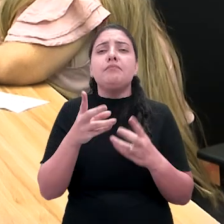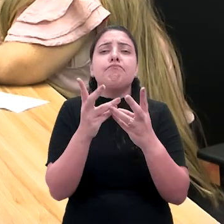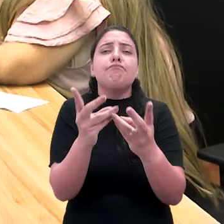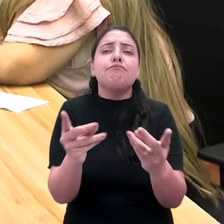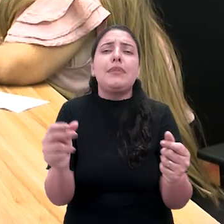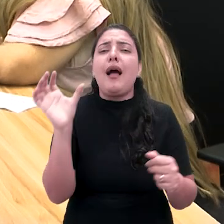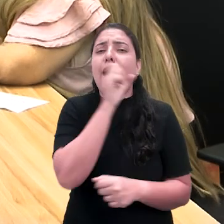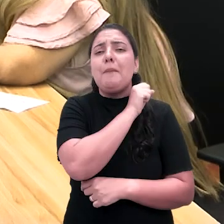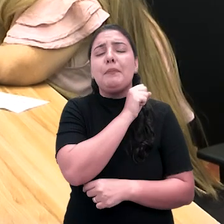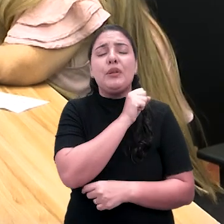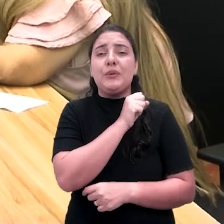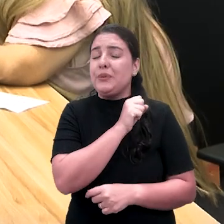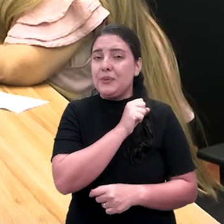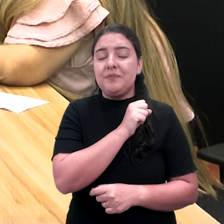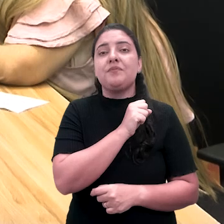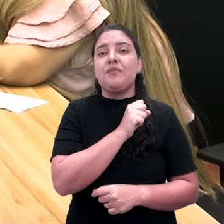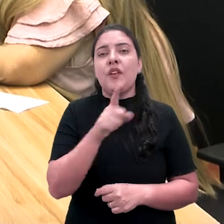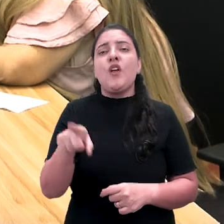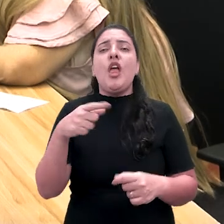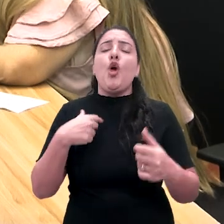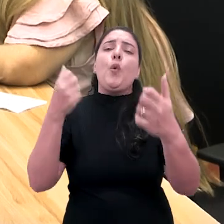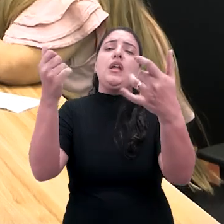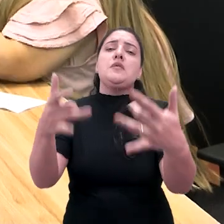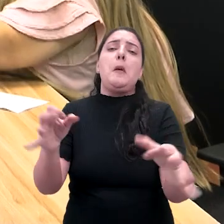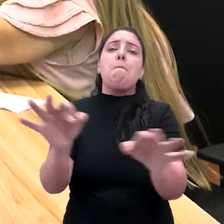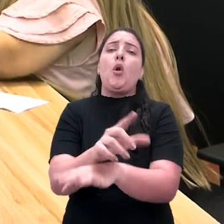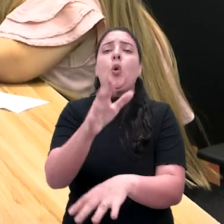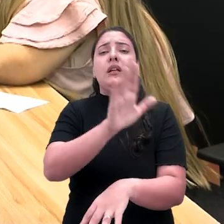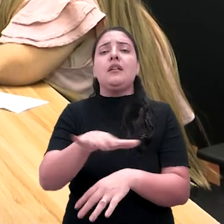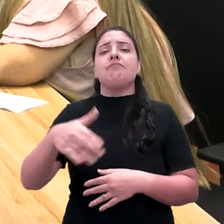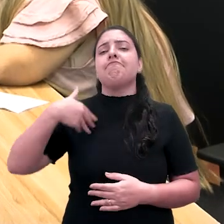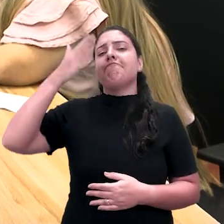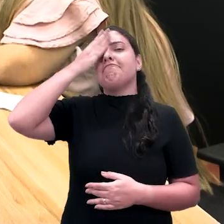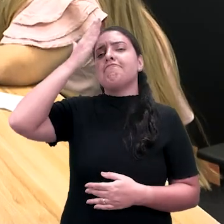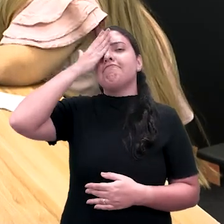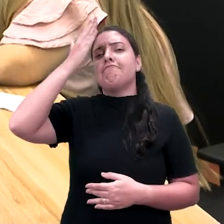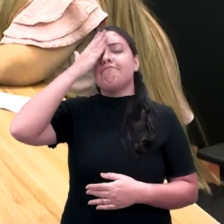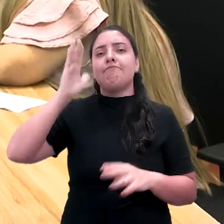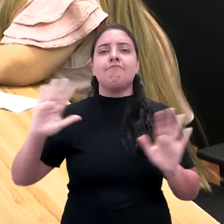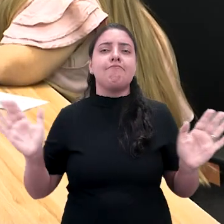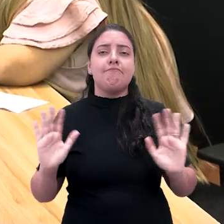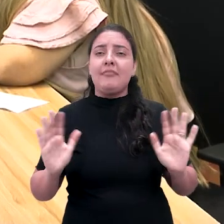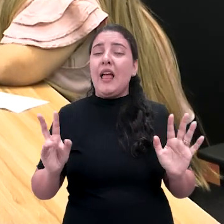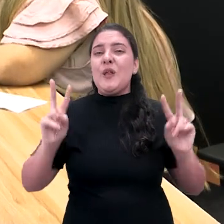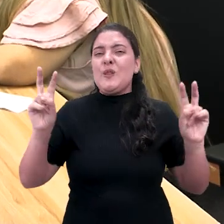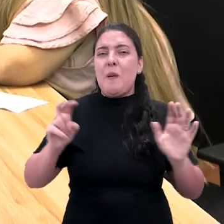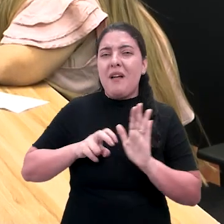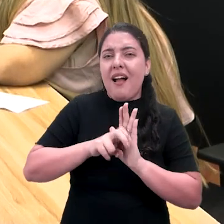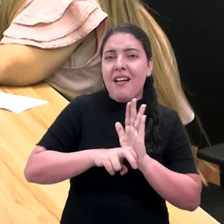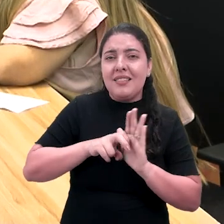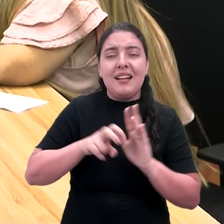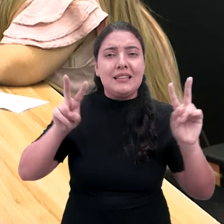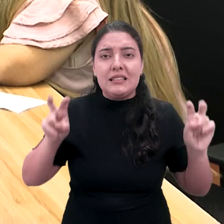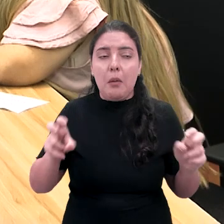É ligeira demais. É ligeira, você explica pra elas e pronto. Pronto, acabou. Morreu a cadeira ali pra elas em relação